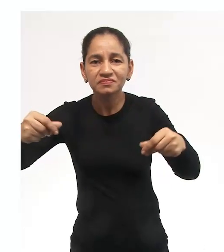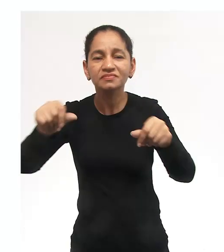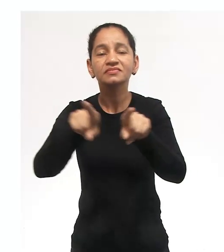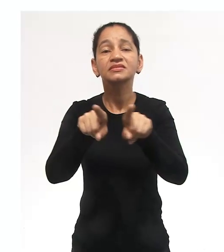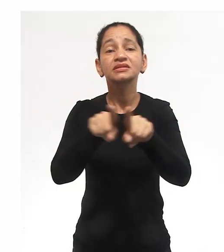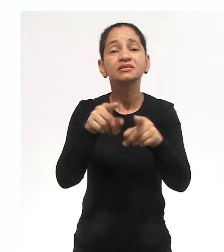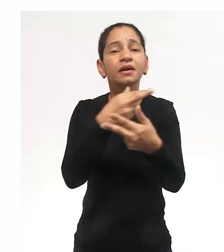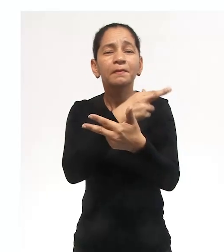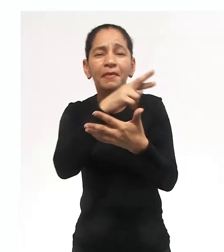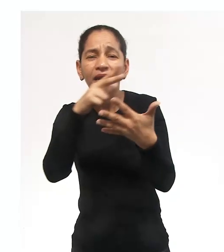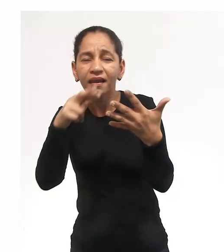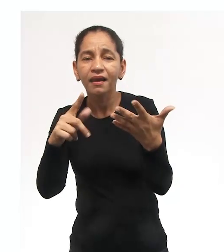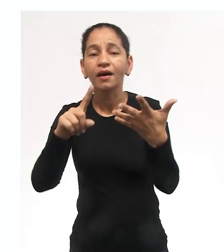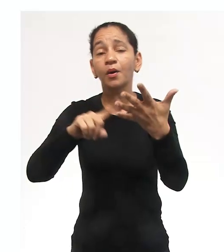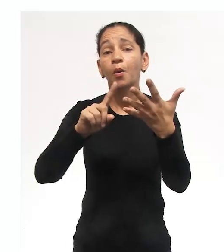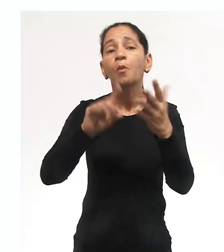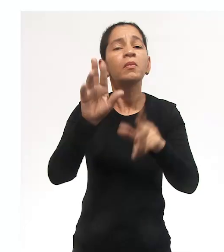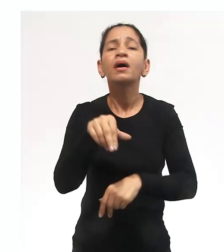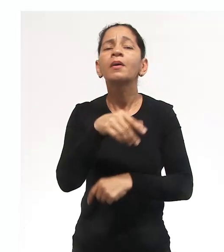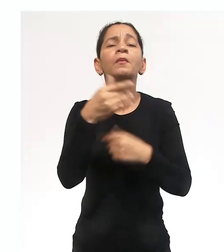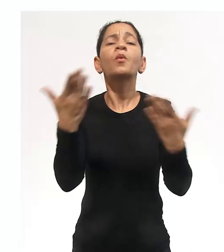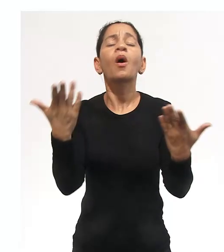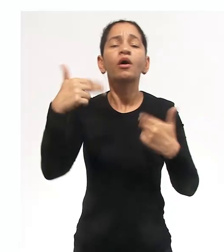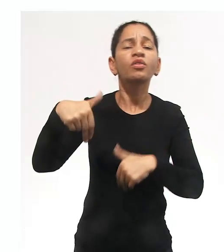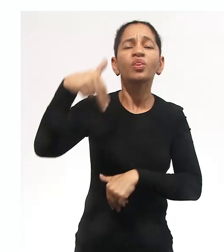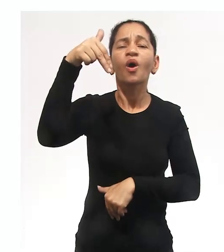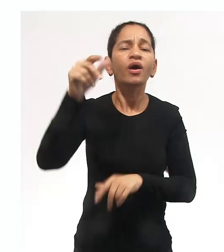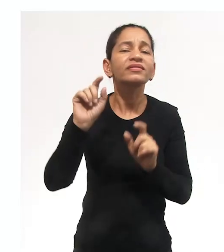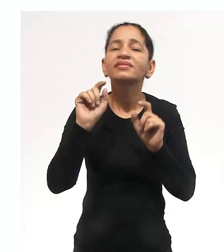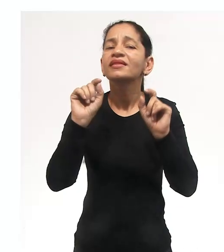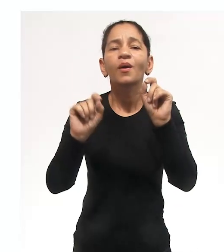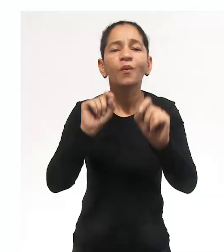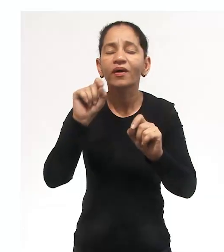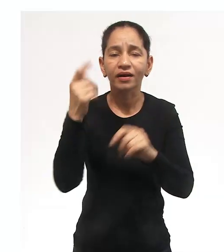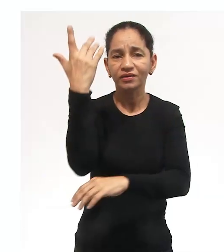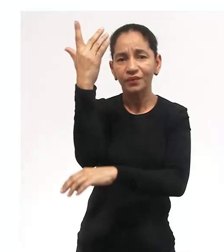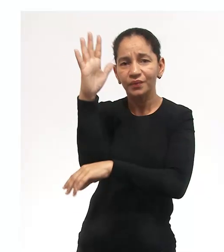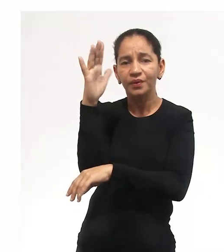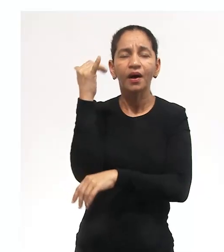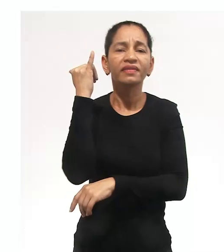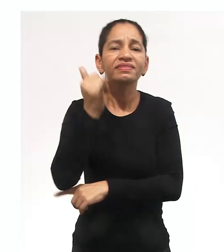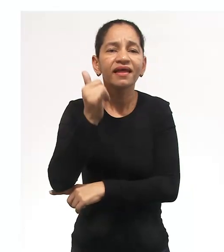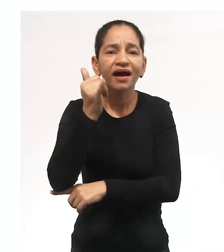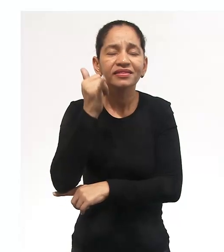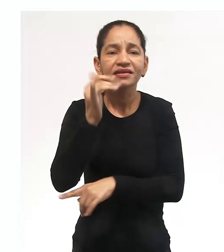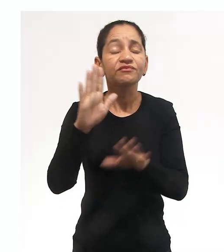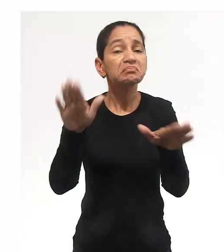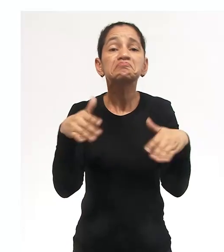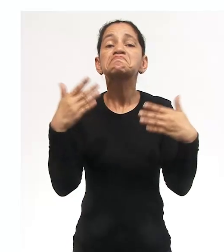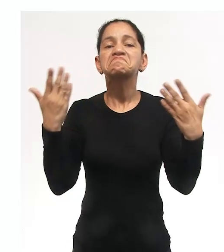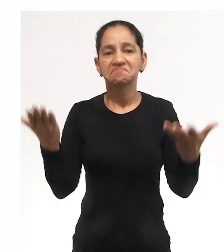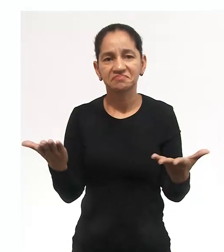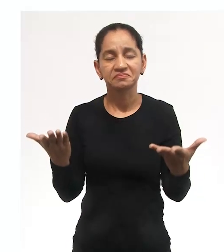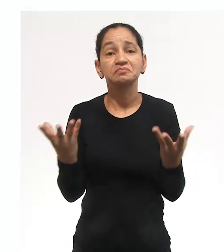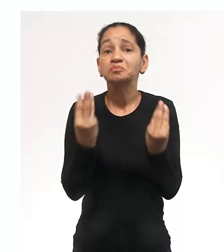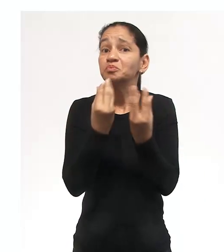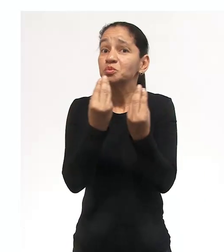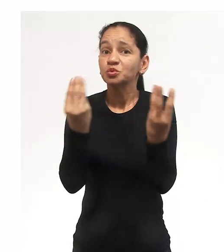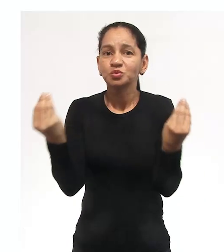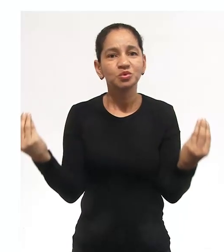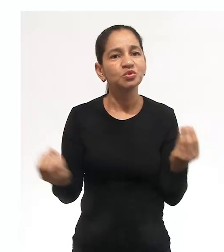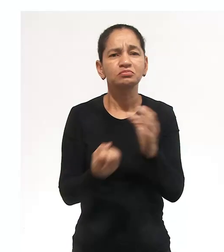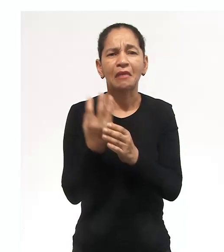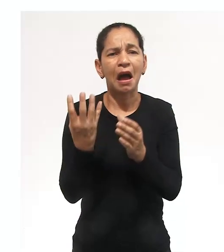Terra, Meninos Índios, Narugambá, Qual é o Seu Norte, Contos da Floresta. Então, são